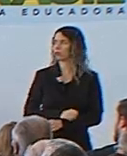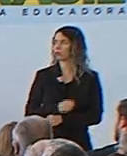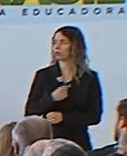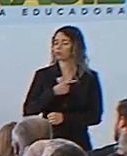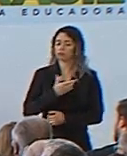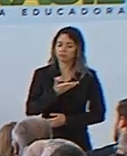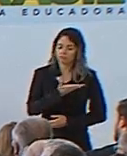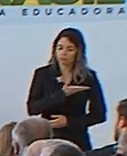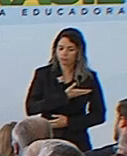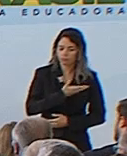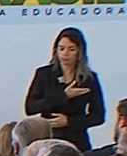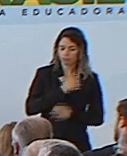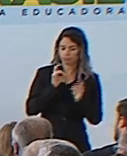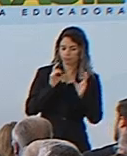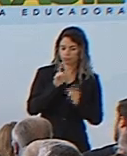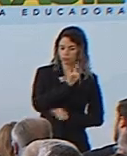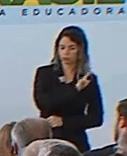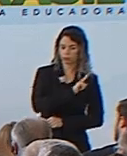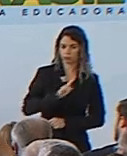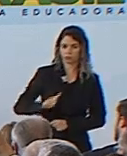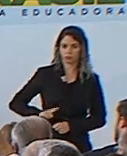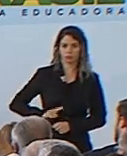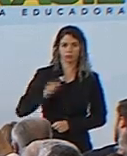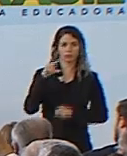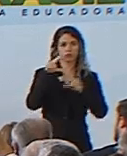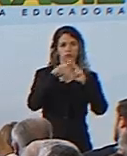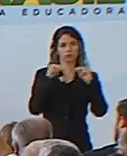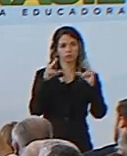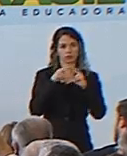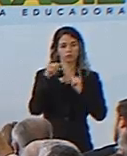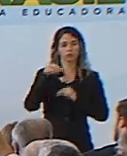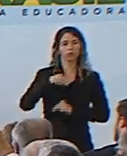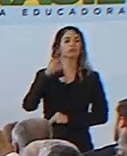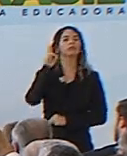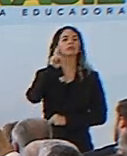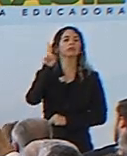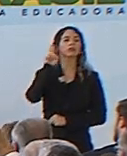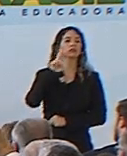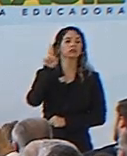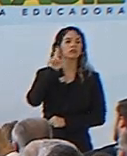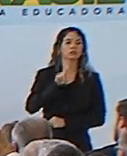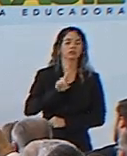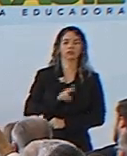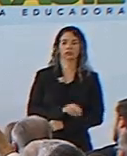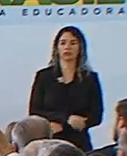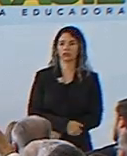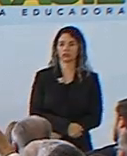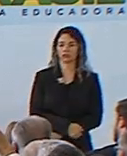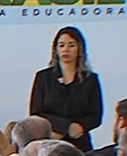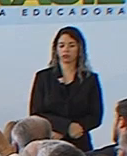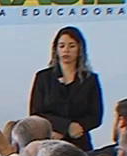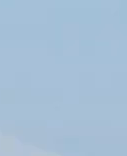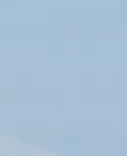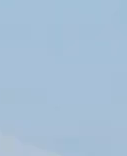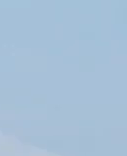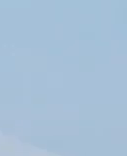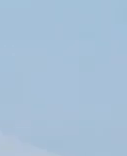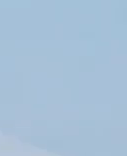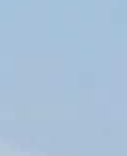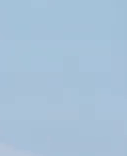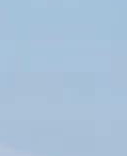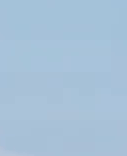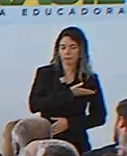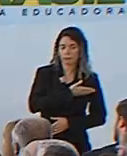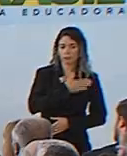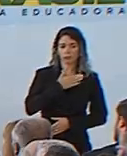e querido amigo governador do Distrito Federal Rodrigo rolen meu caro e querido